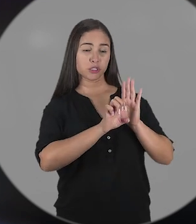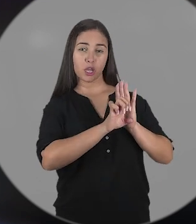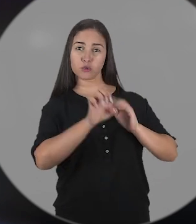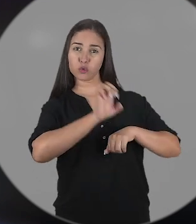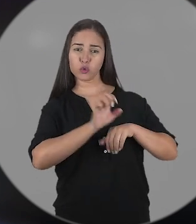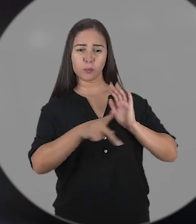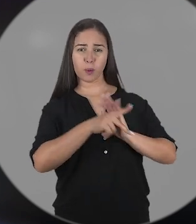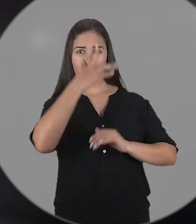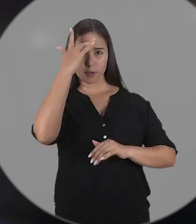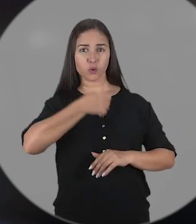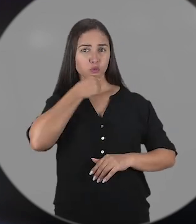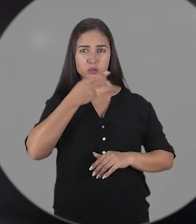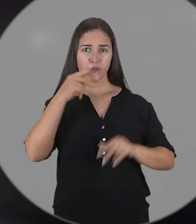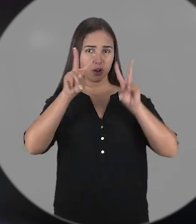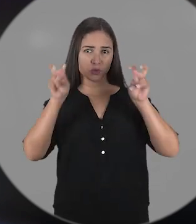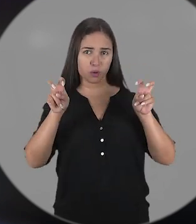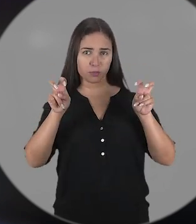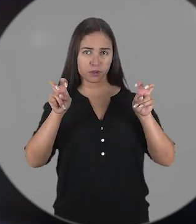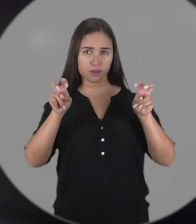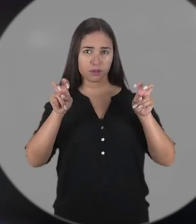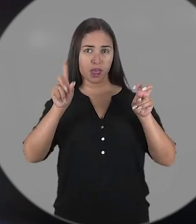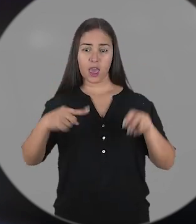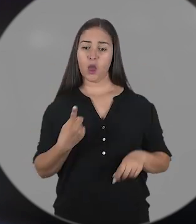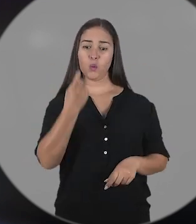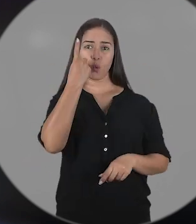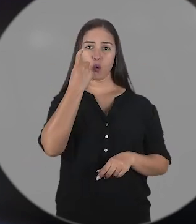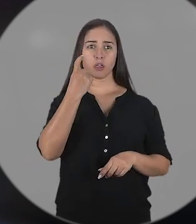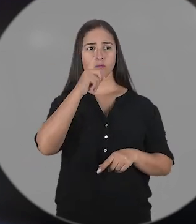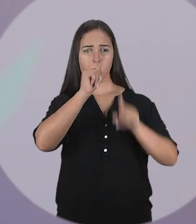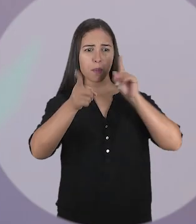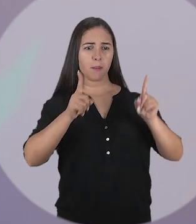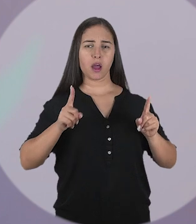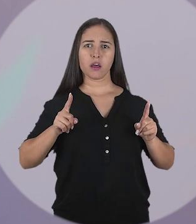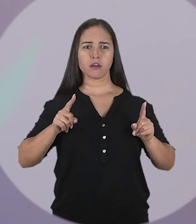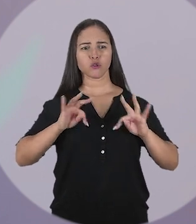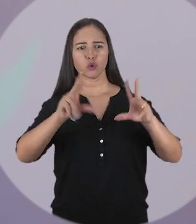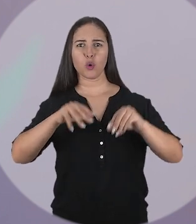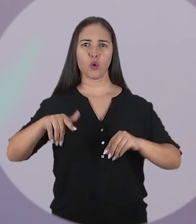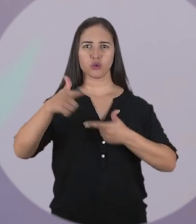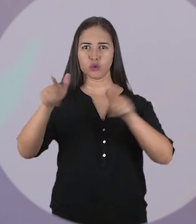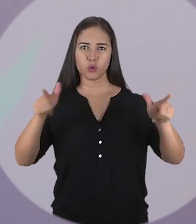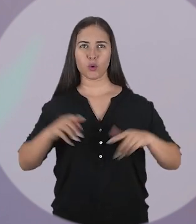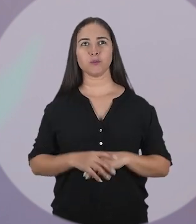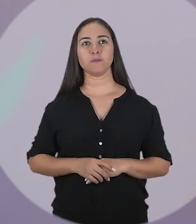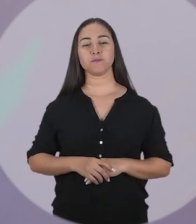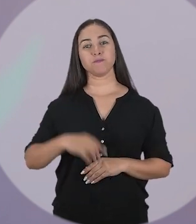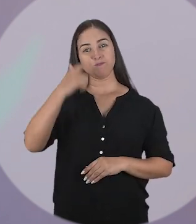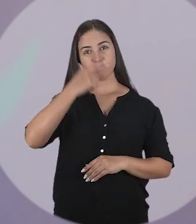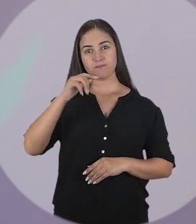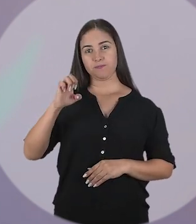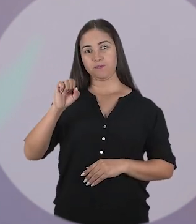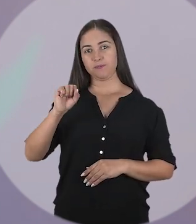que é? É uma hegemonia de uma orientação sobre todas as outras. Bom, eu sou Esther